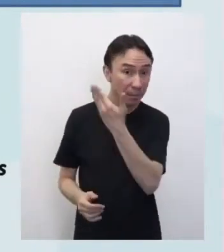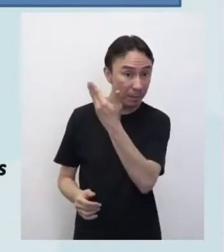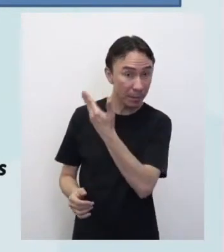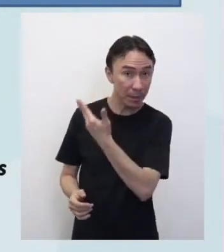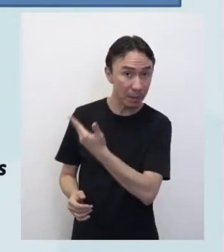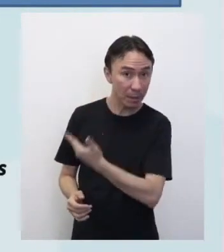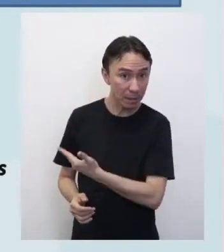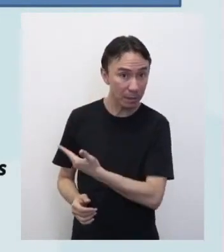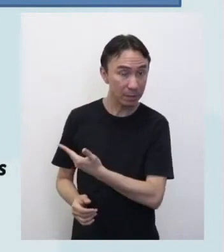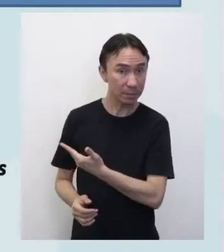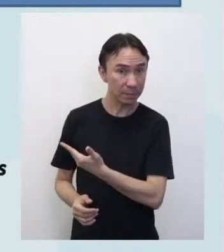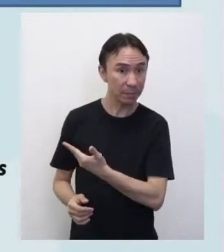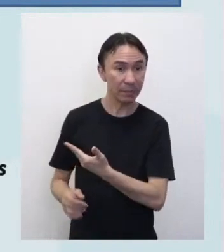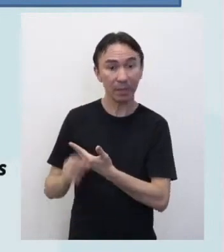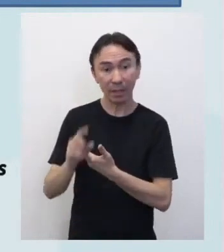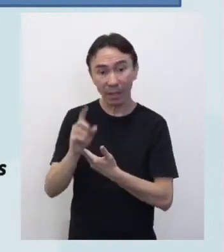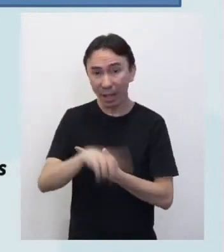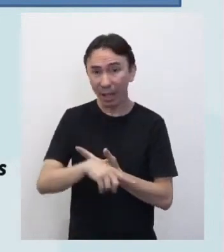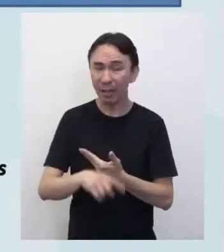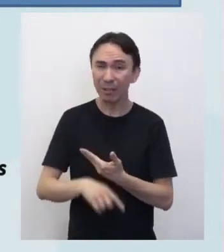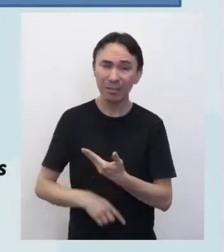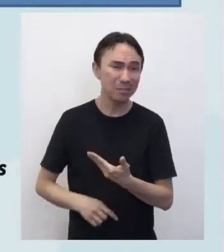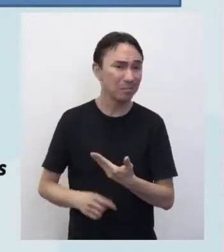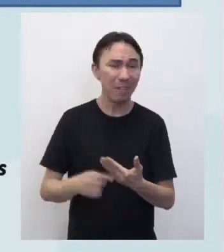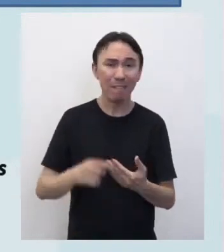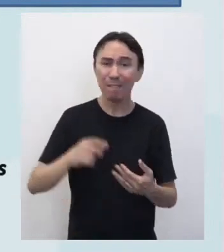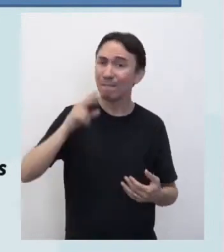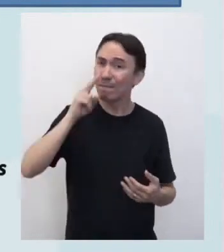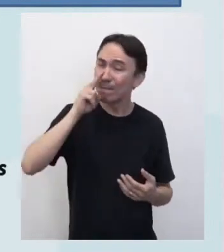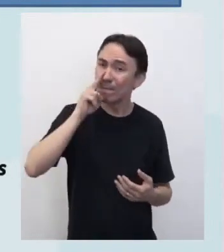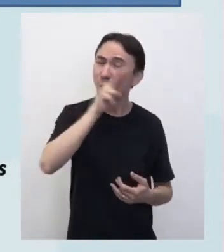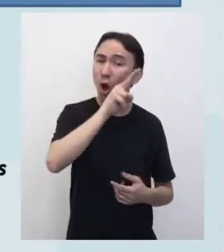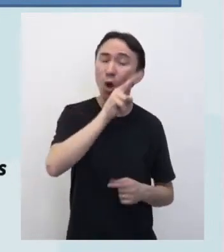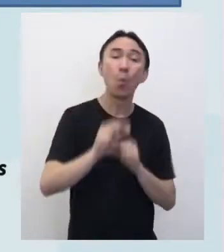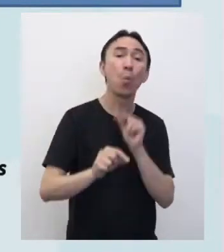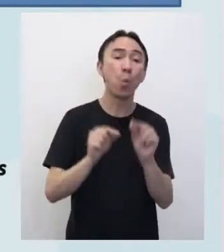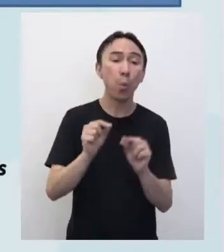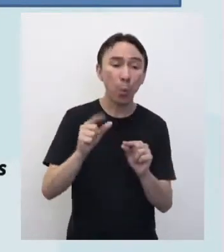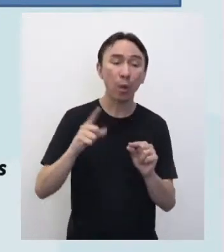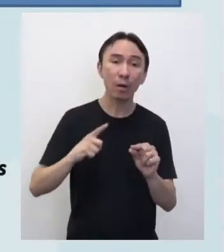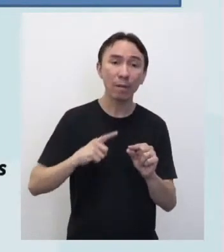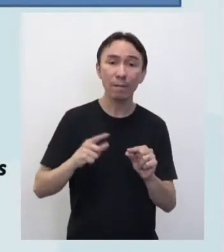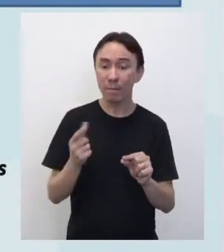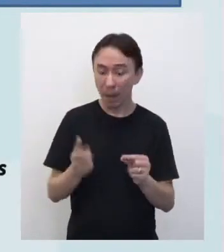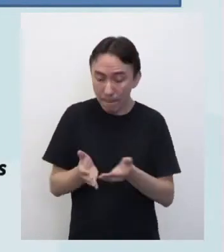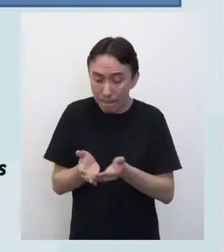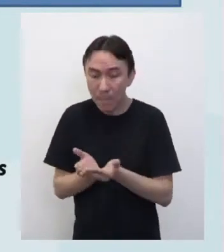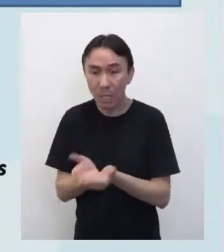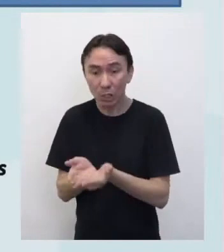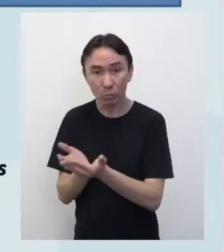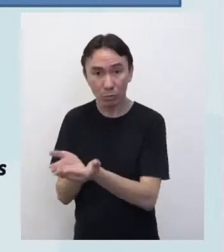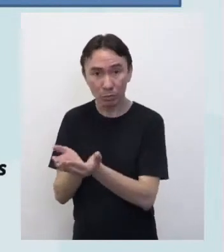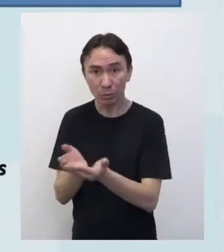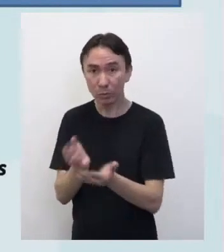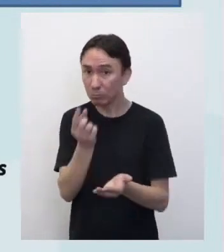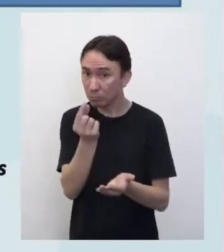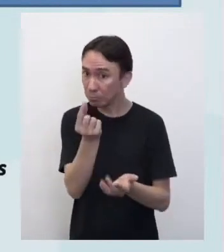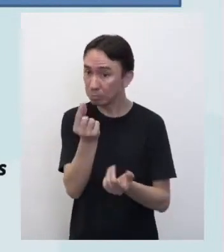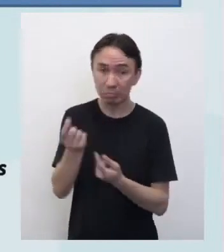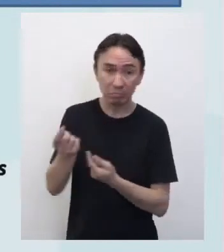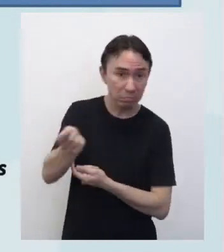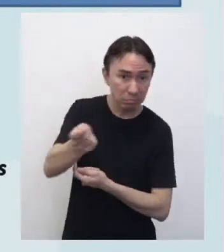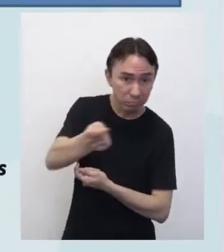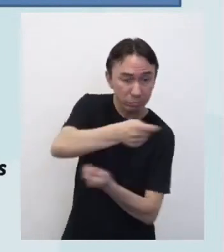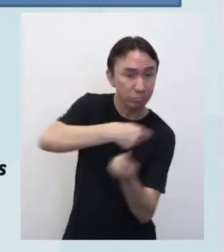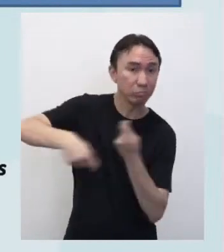as campeãs, elas eram muito fortes na questão do comércio marítimo via mar Mediterrâneo. Quando nós vimos